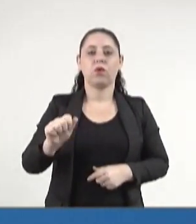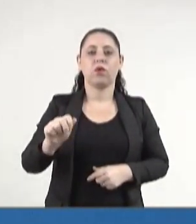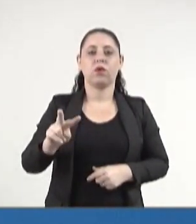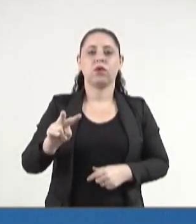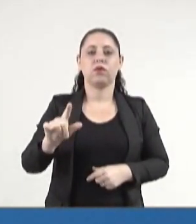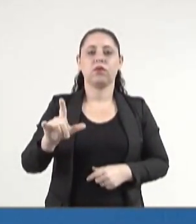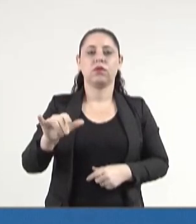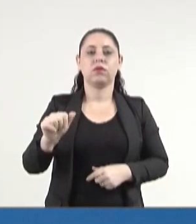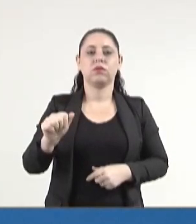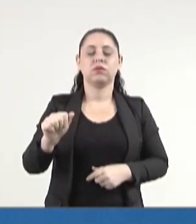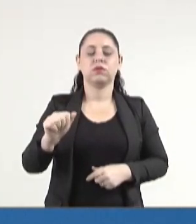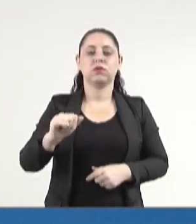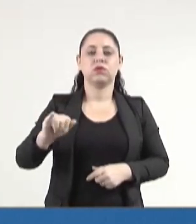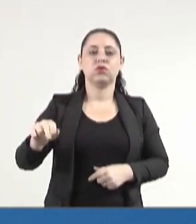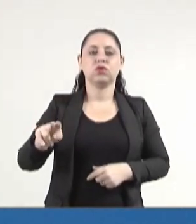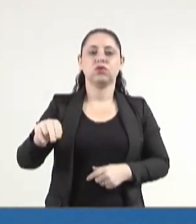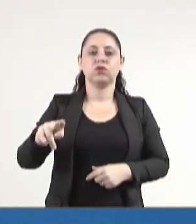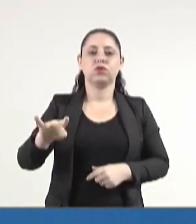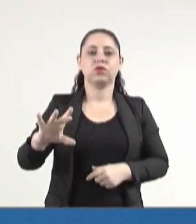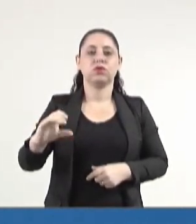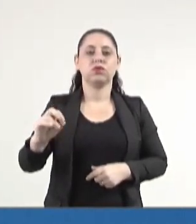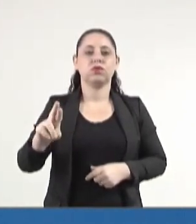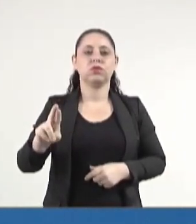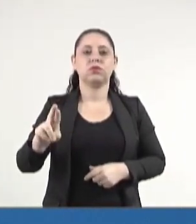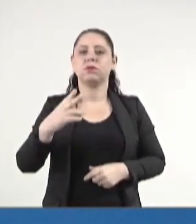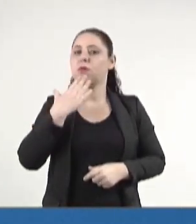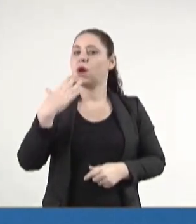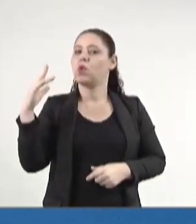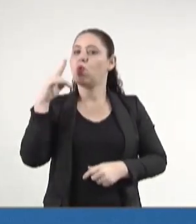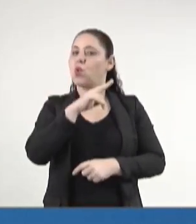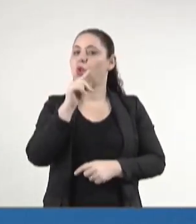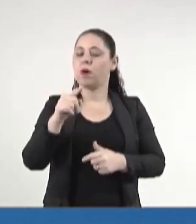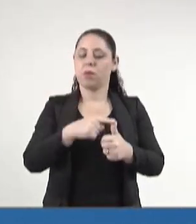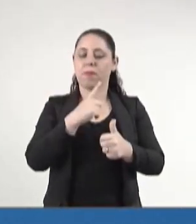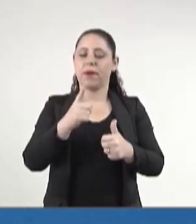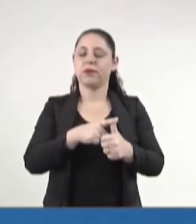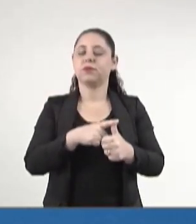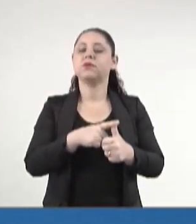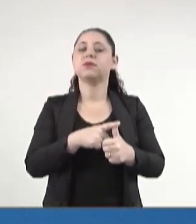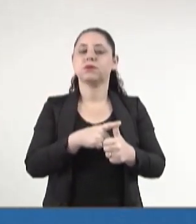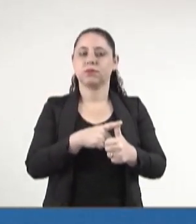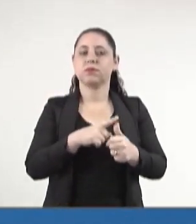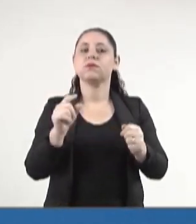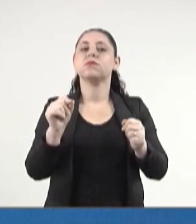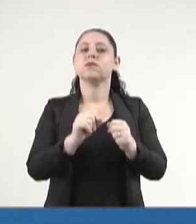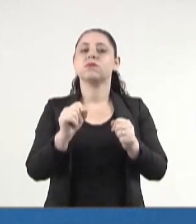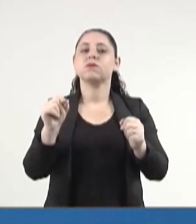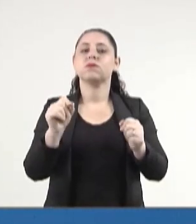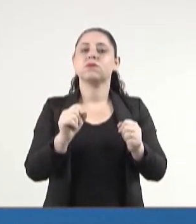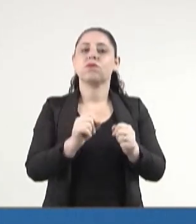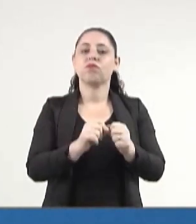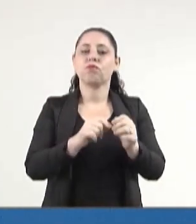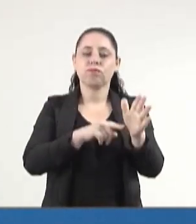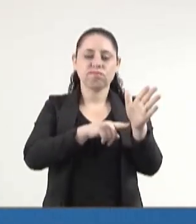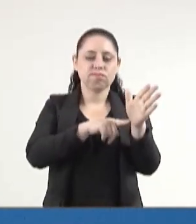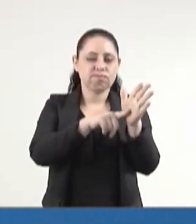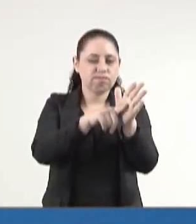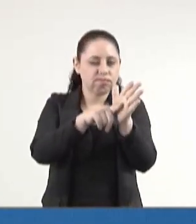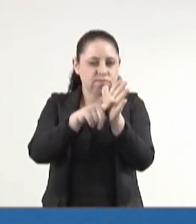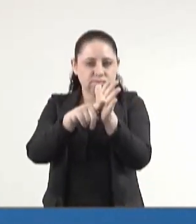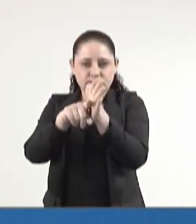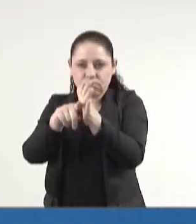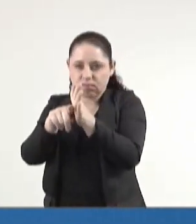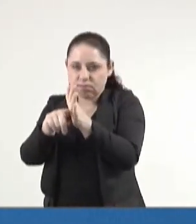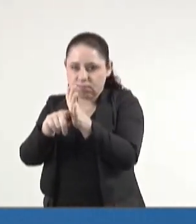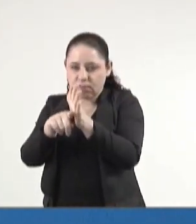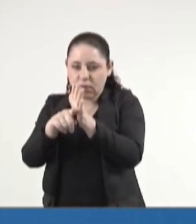Ávila Milhão Júnior, solicitando com urgência: 1. A realização de investigações